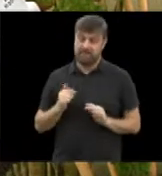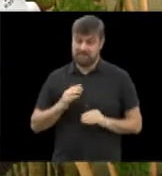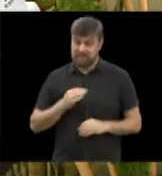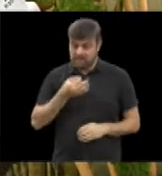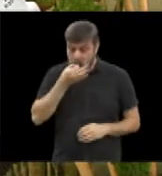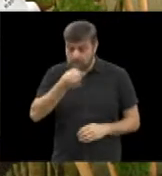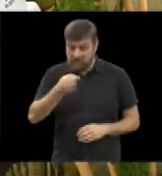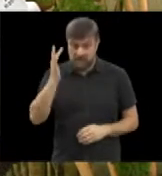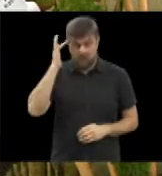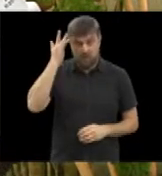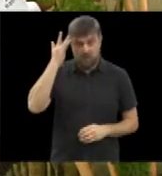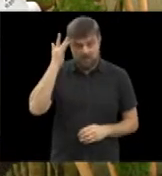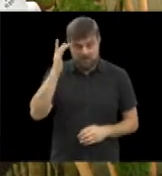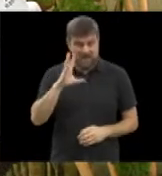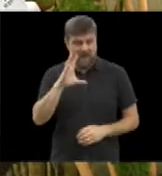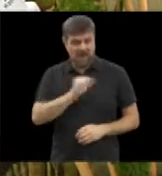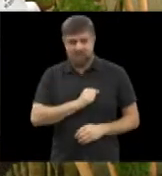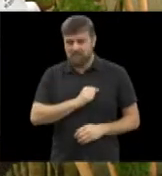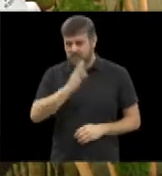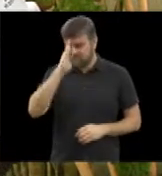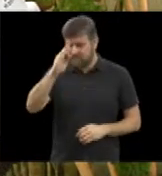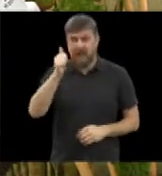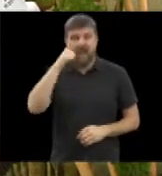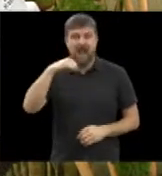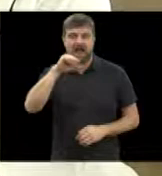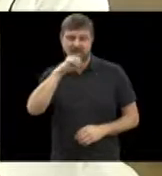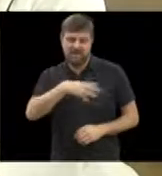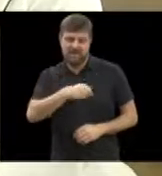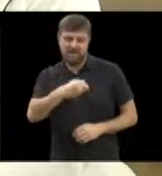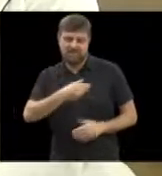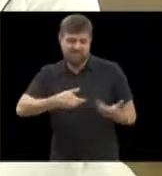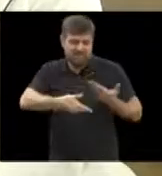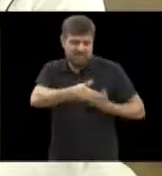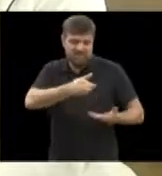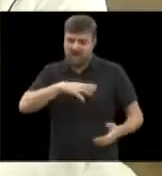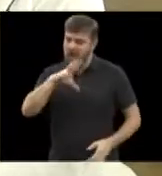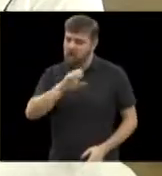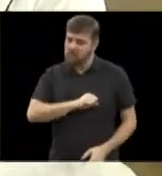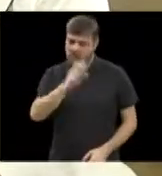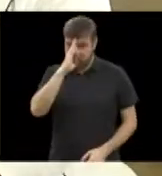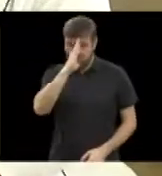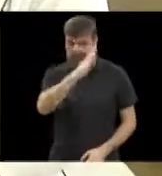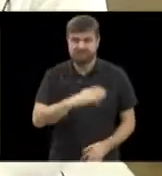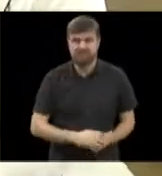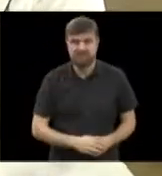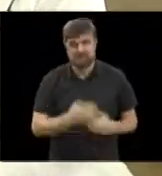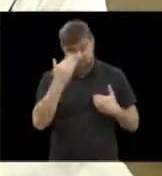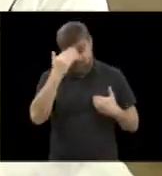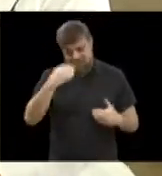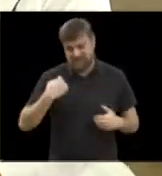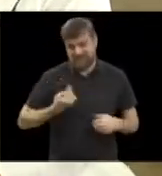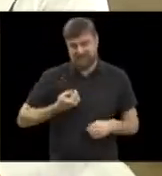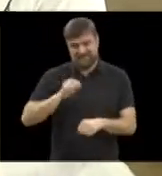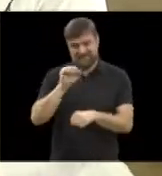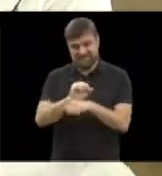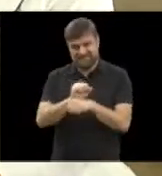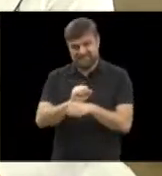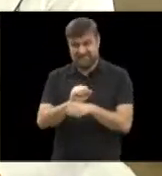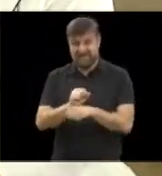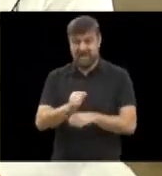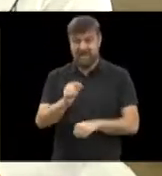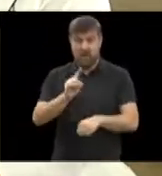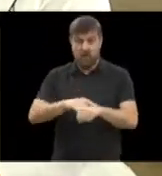que a relação de mãe e filho. Doutora, muito obrigada mesmo, viu? Nós ficamos por aqui. Esse foi o